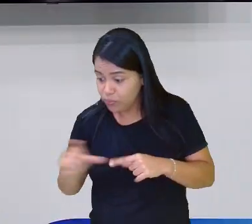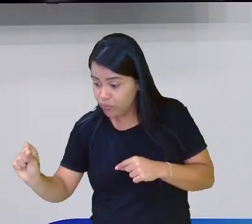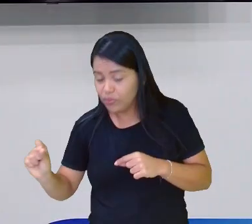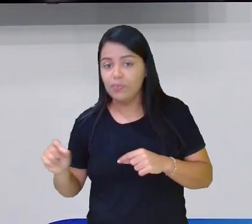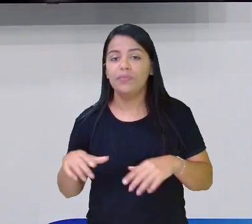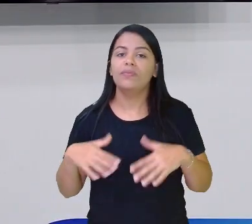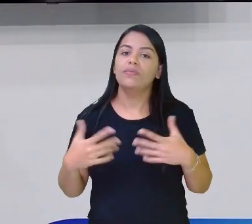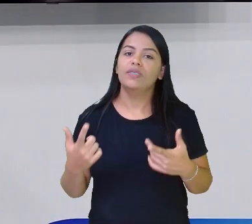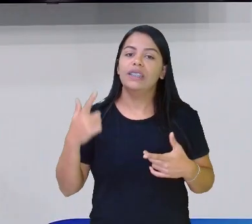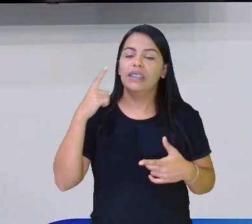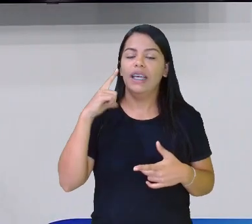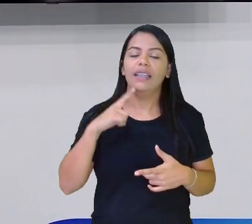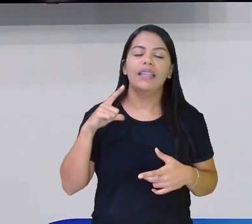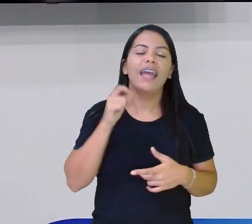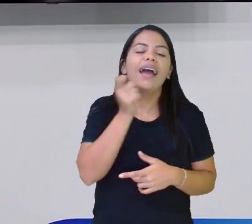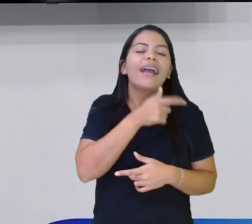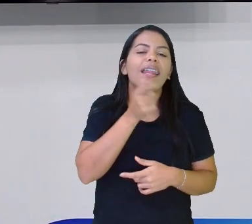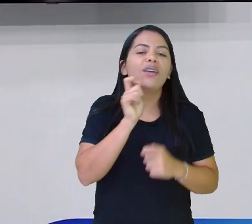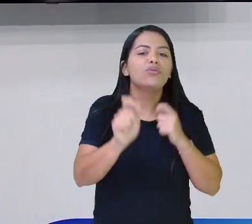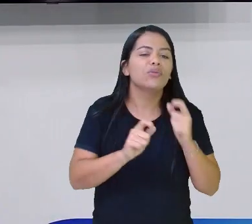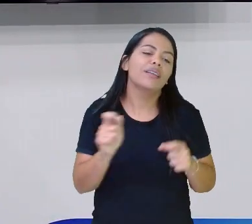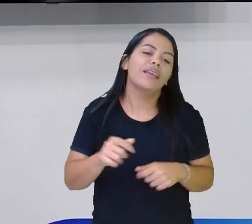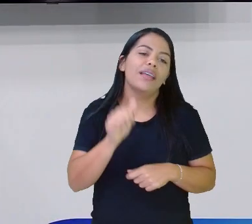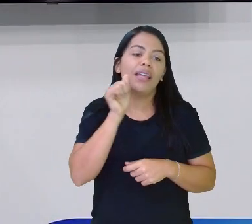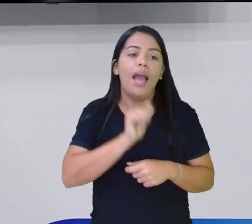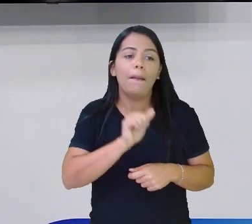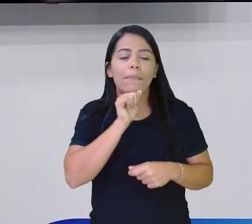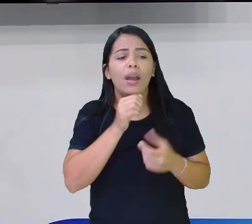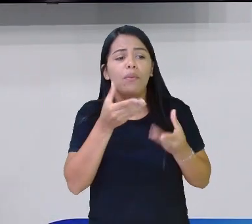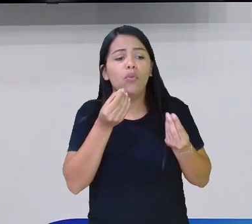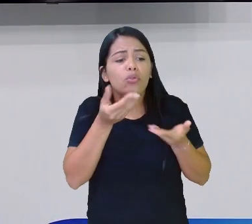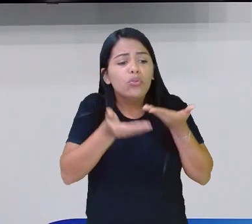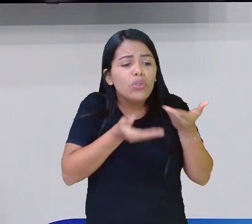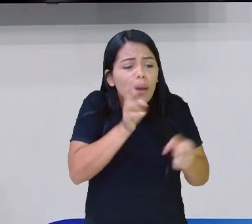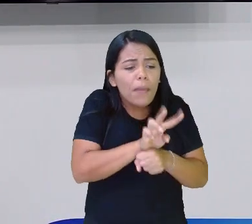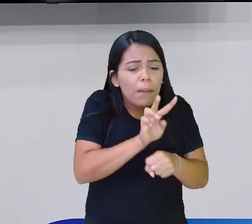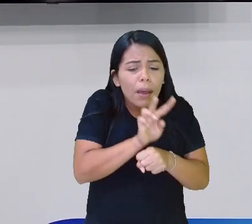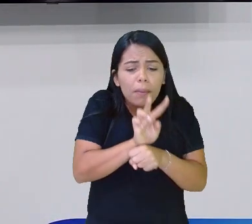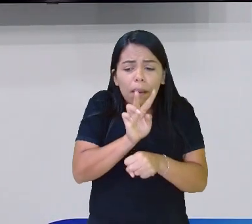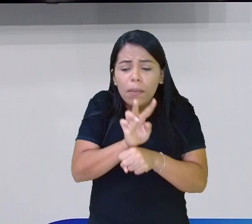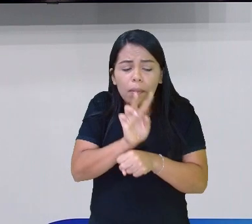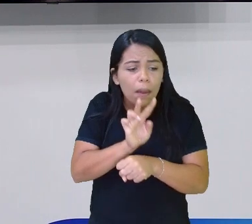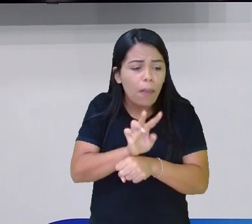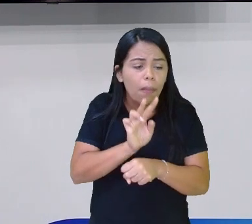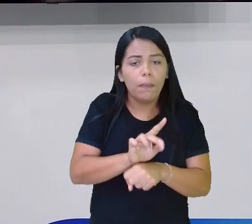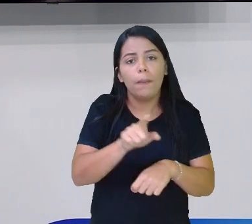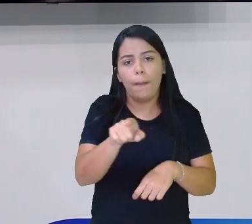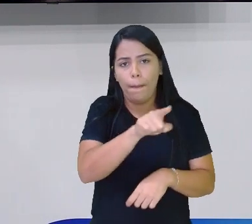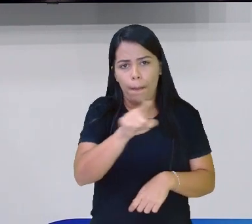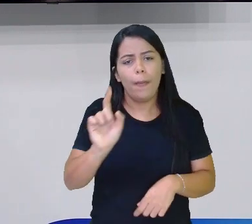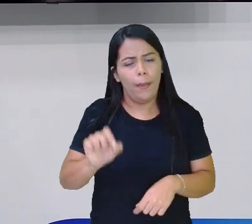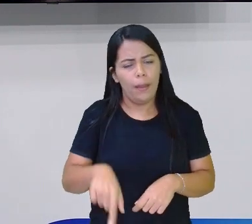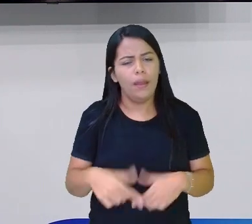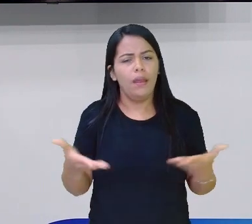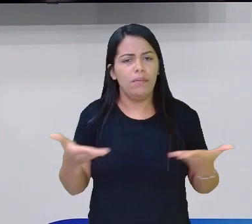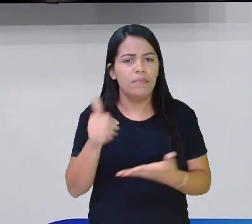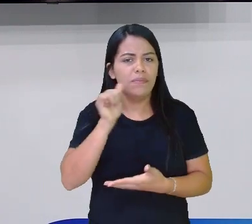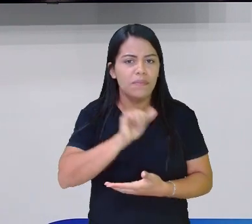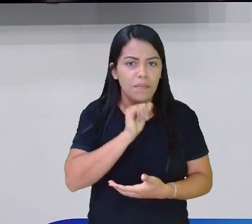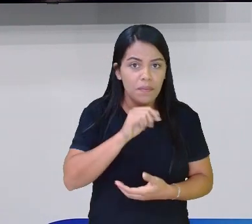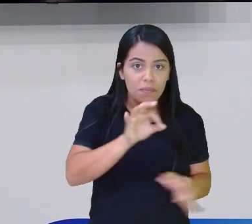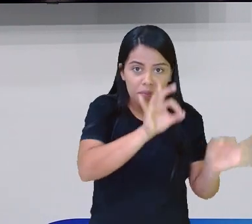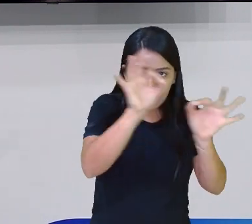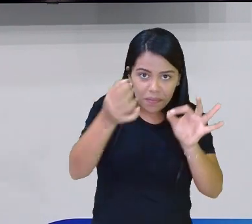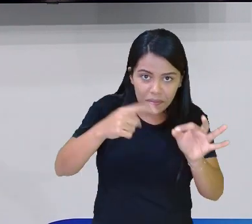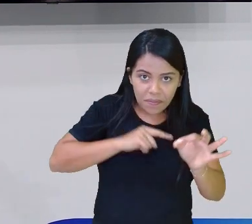O exagero da mãe trata daquele cuidado, não é? Você, mãe, que está aí na sala com seu filho, assistindo a nossa aula, estou